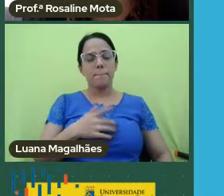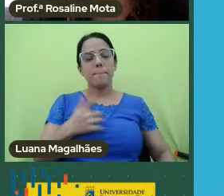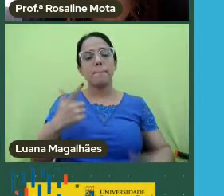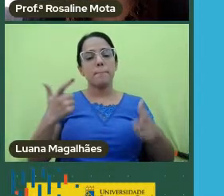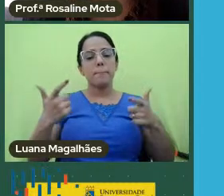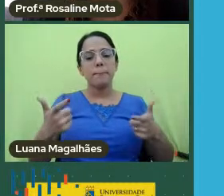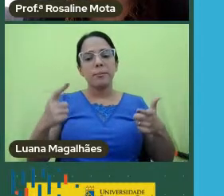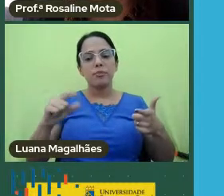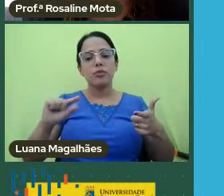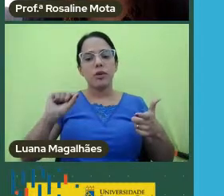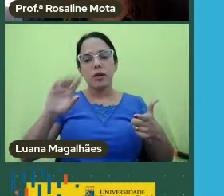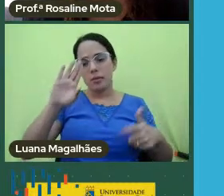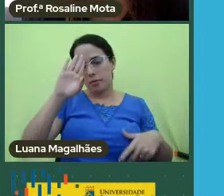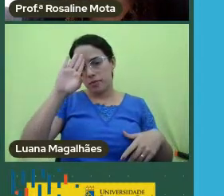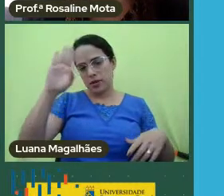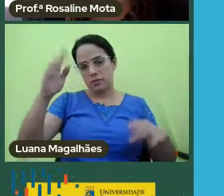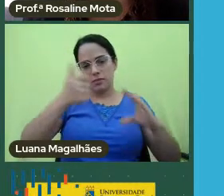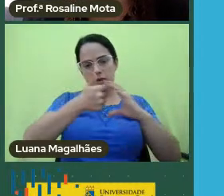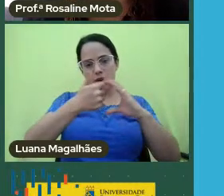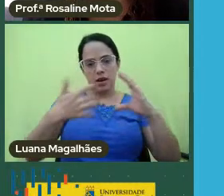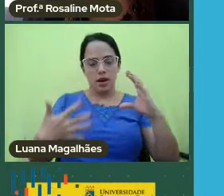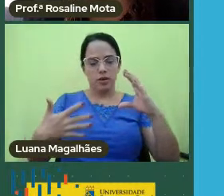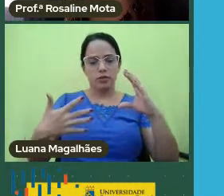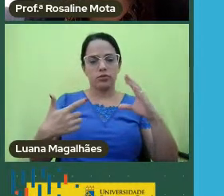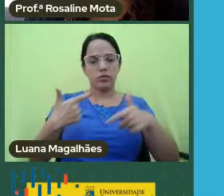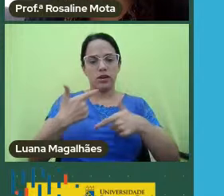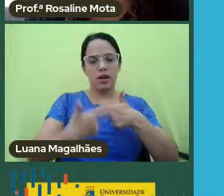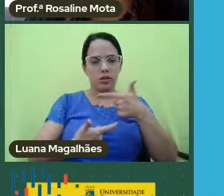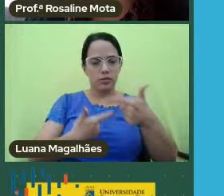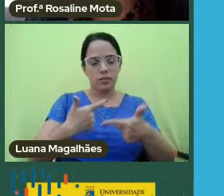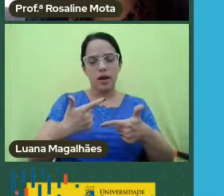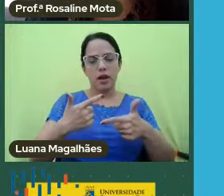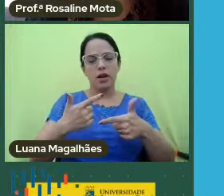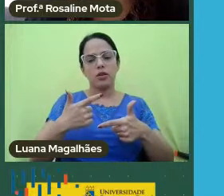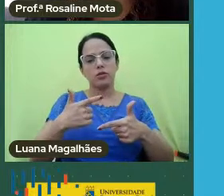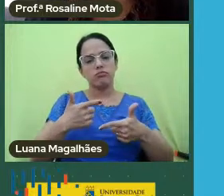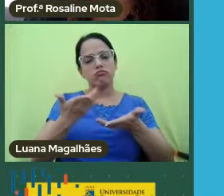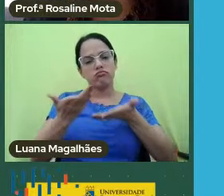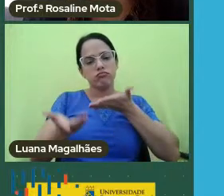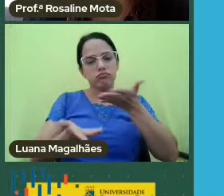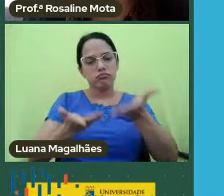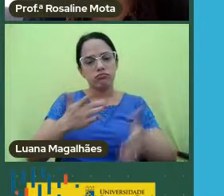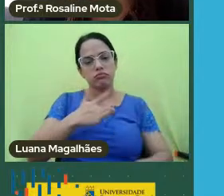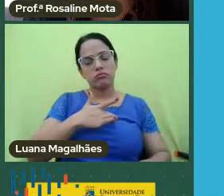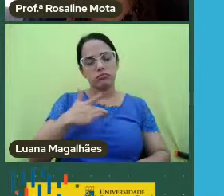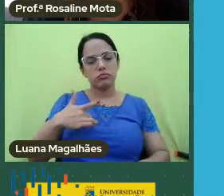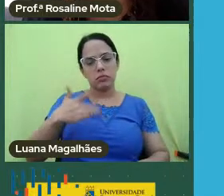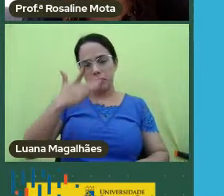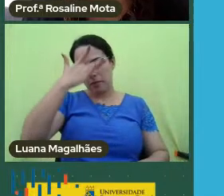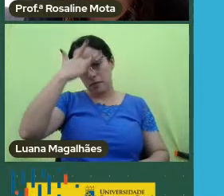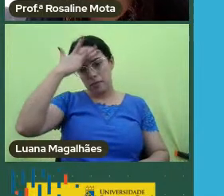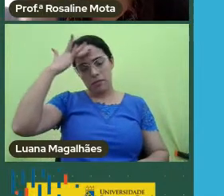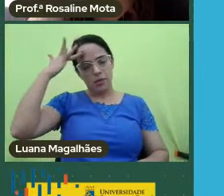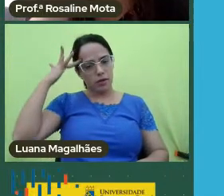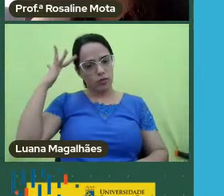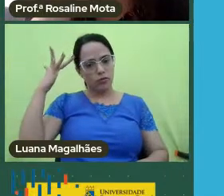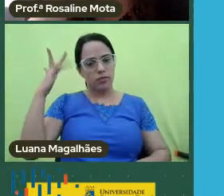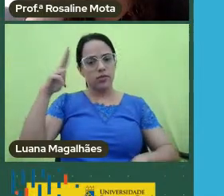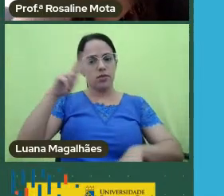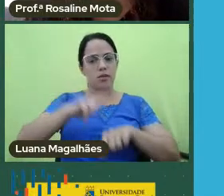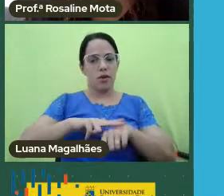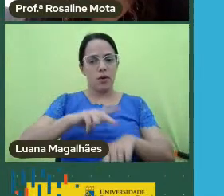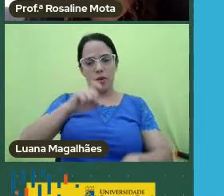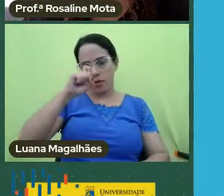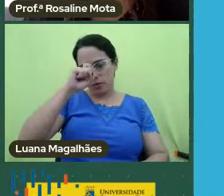possuem uma característica em comum: a prestação de cuidados de saúde a pacientes internados em leitos